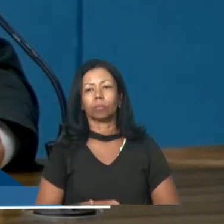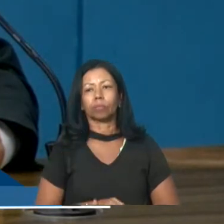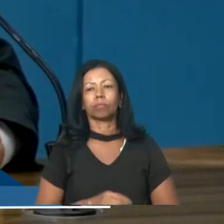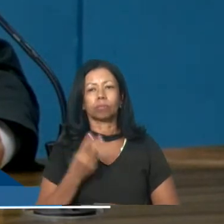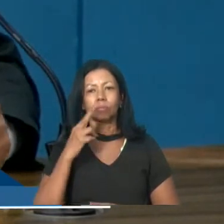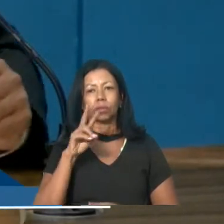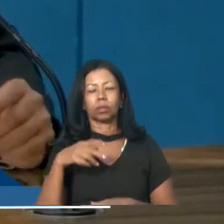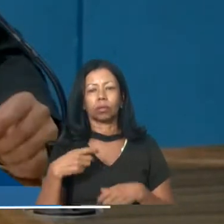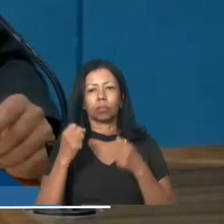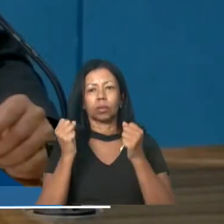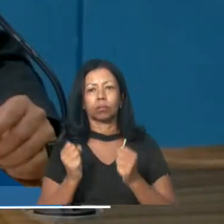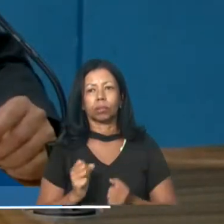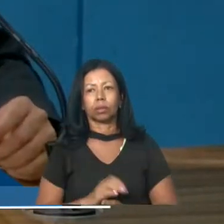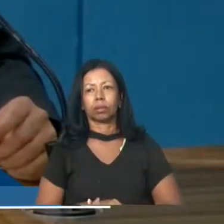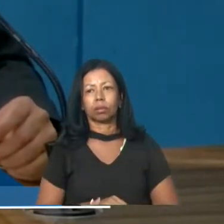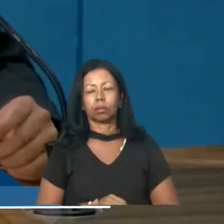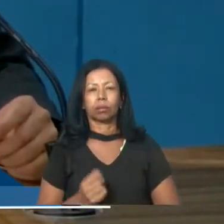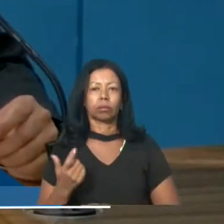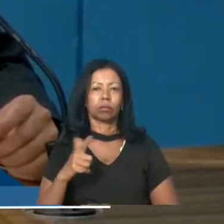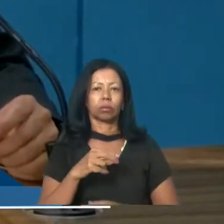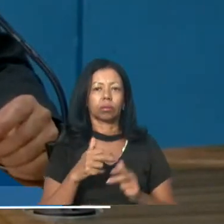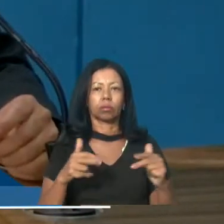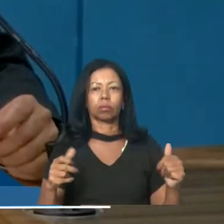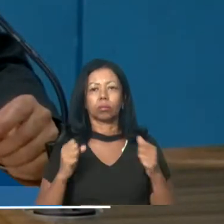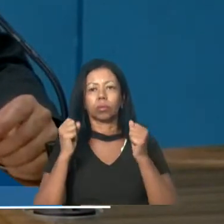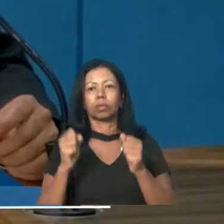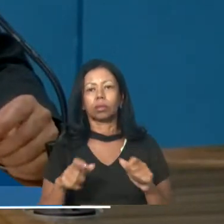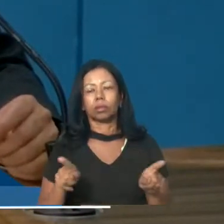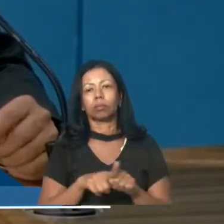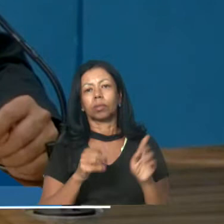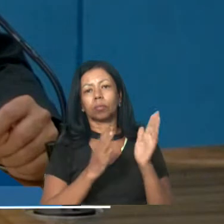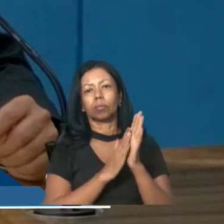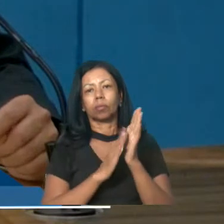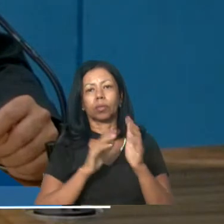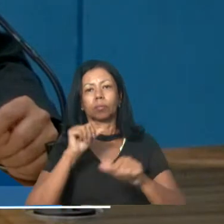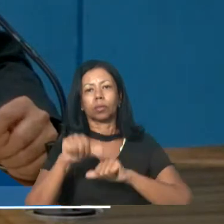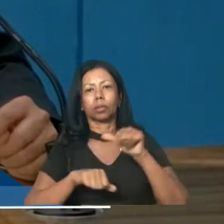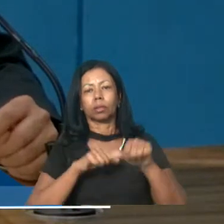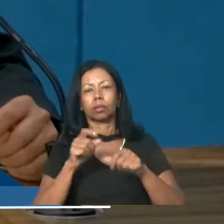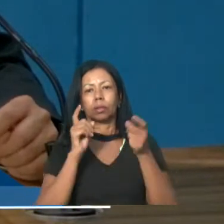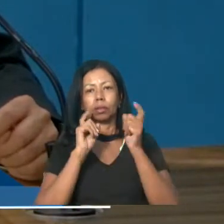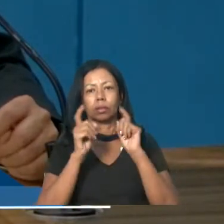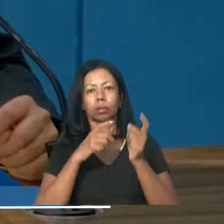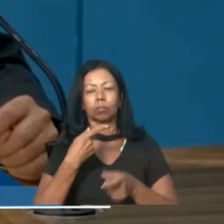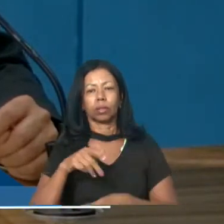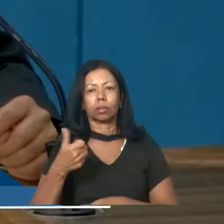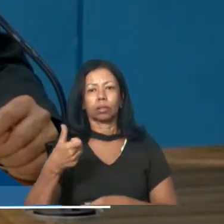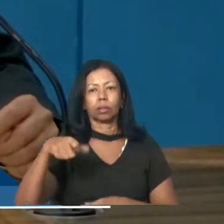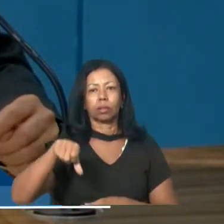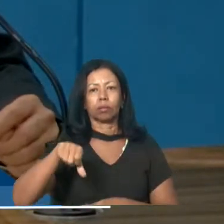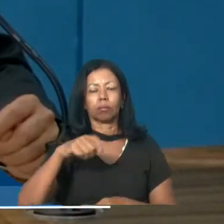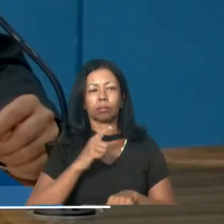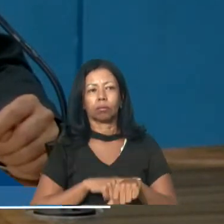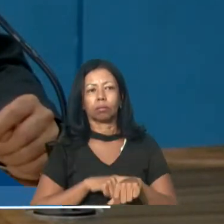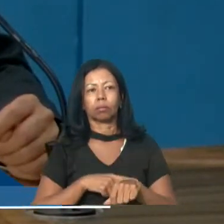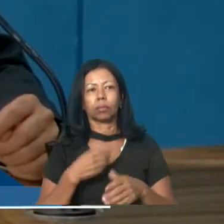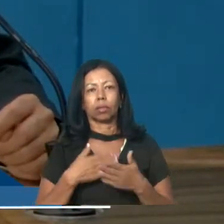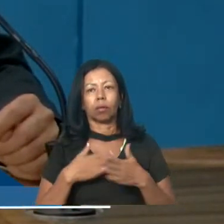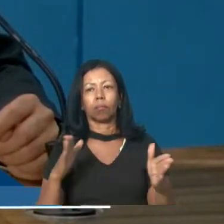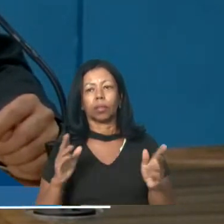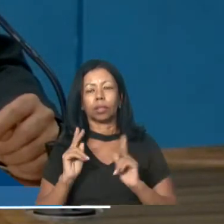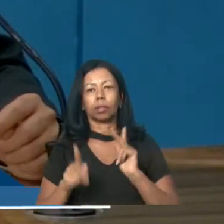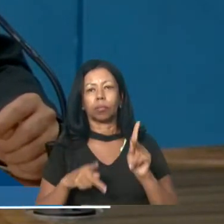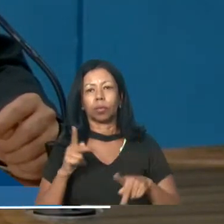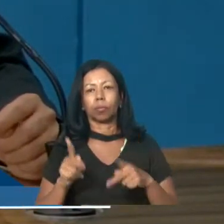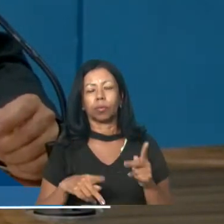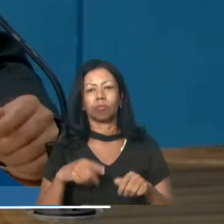possibilidade, vereador. Muito bacana. Outra coisa, Tinho, a gente poderia também propor a alteração da sessão para as 19 horas, porque é uma perda para a população